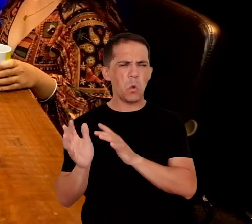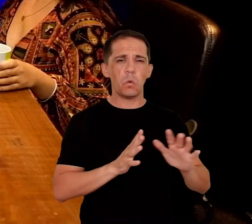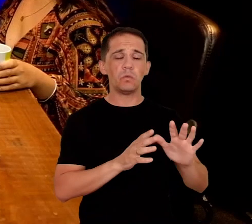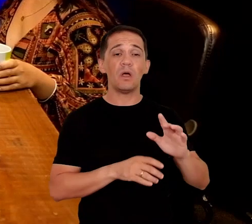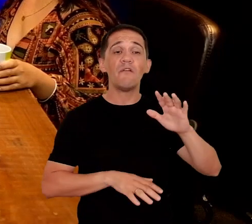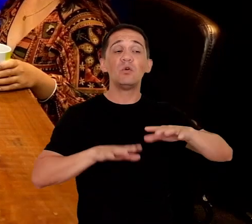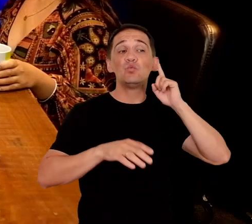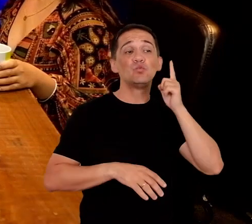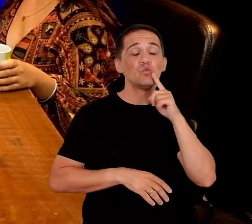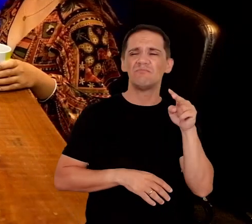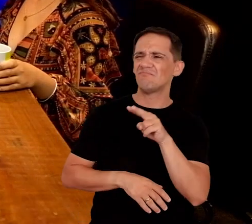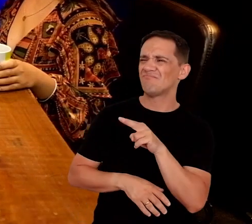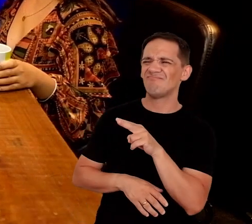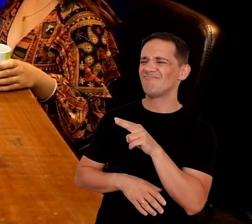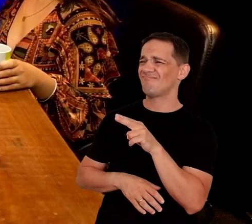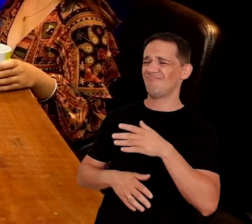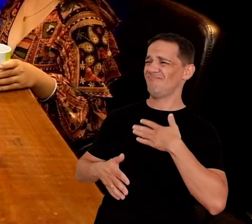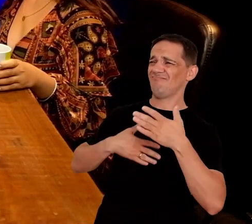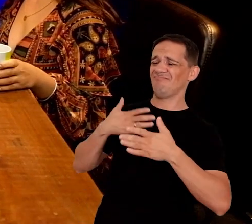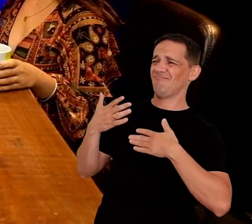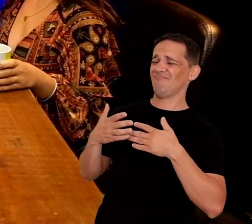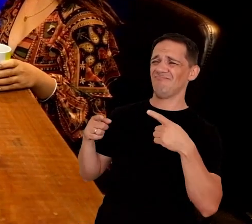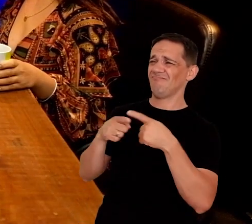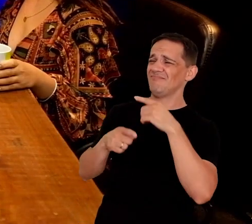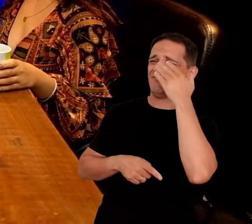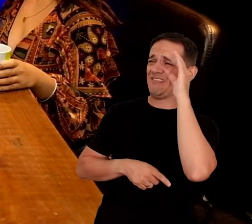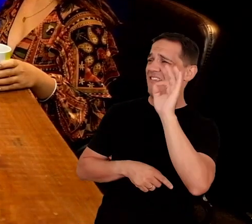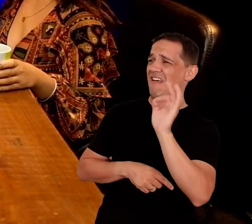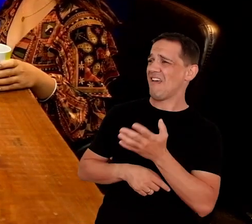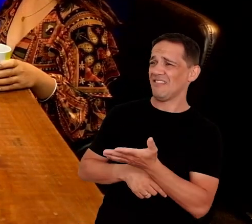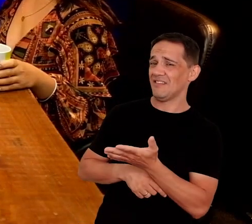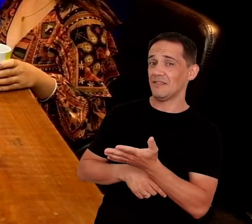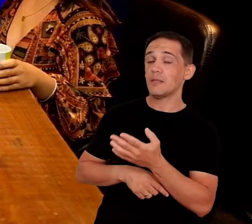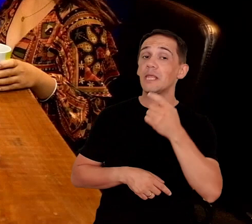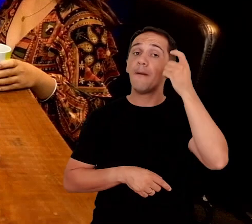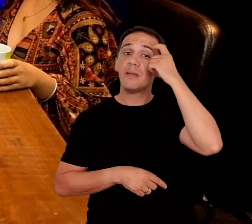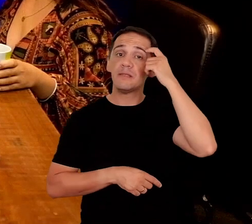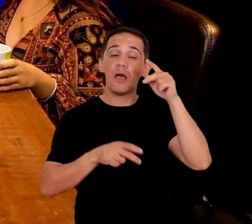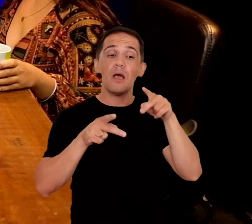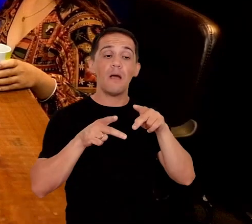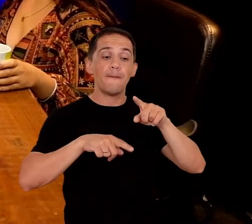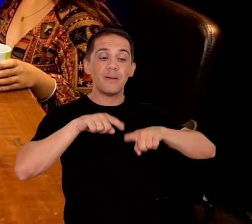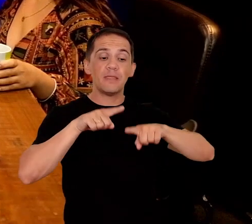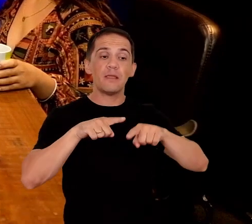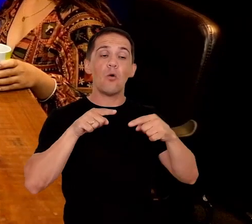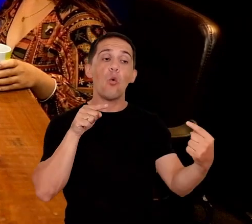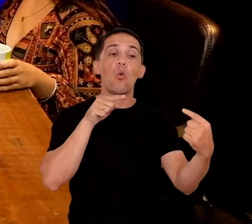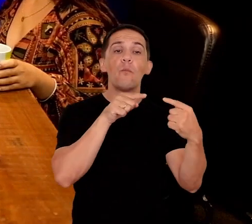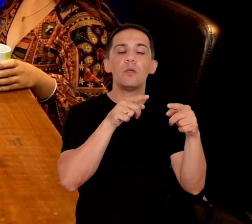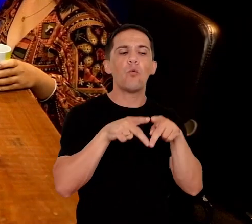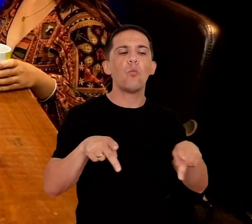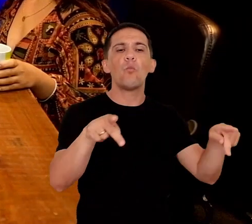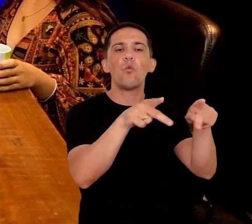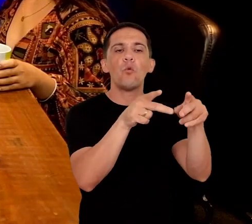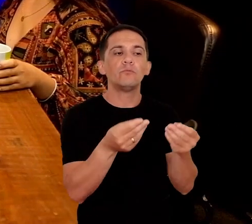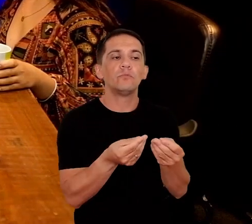sinais. Então, dependendo do Dependendo material... do assunto, vocês vão pensar, fulano é Isto. uma boa... Quem é o nosso público-alvo? Quem é o público-alvo? A gente conversa com a